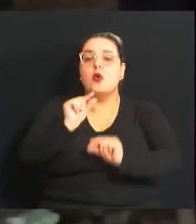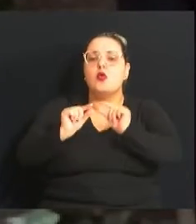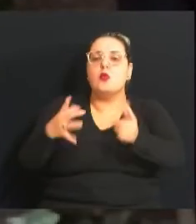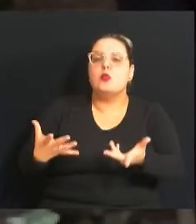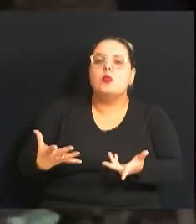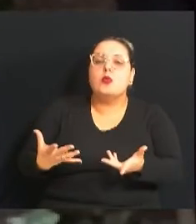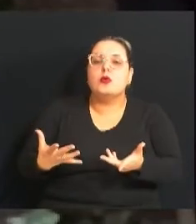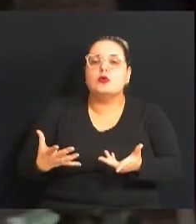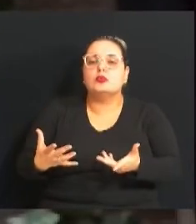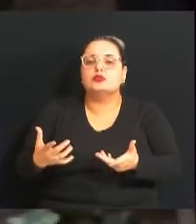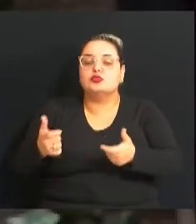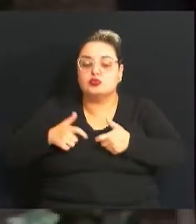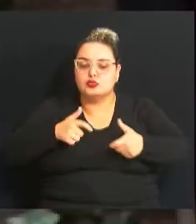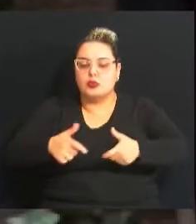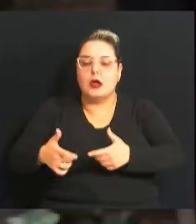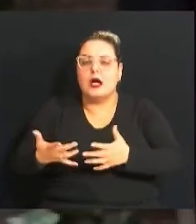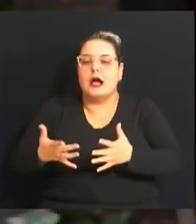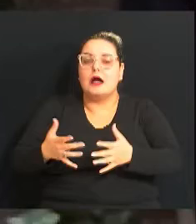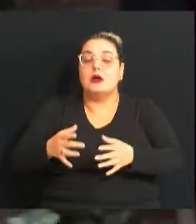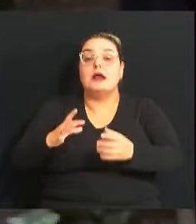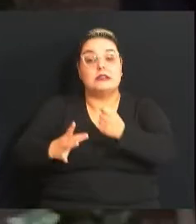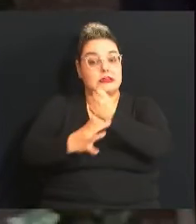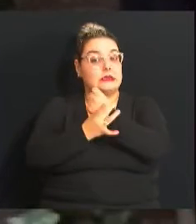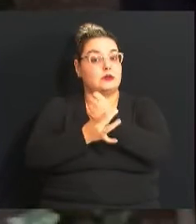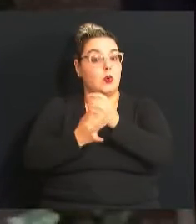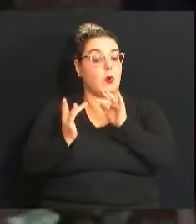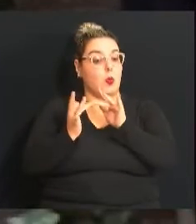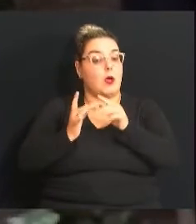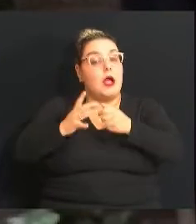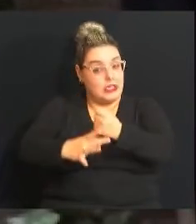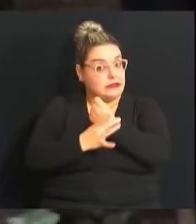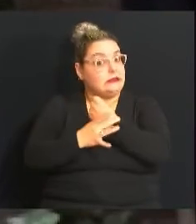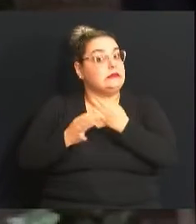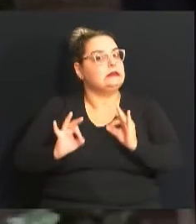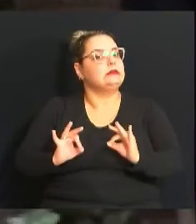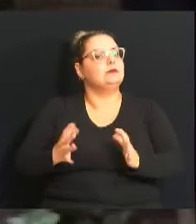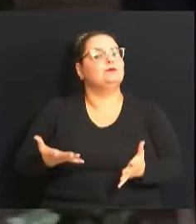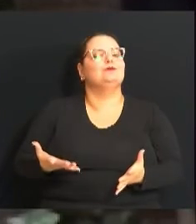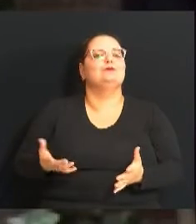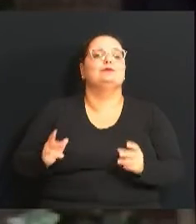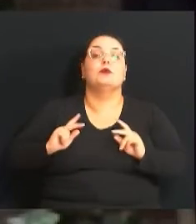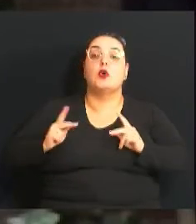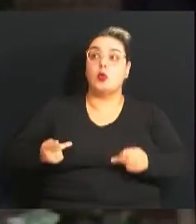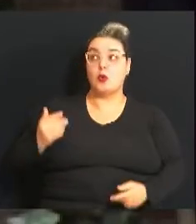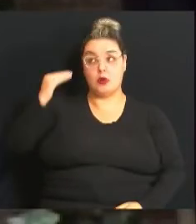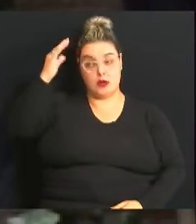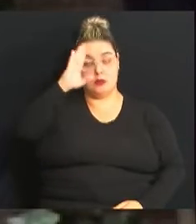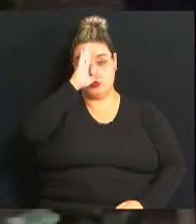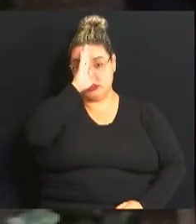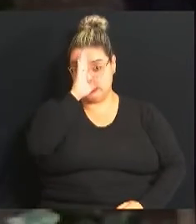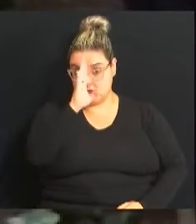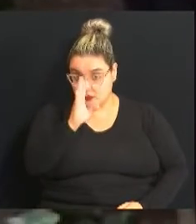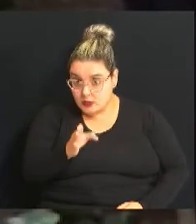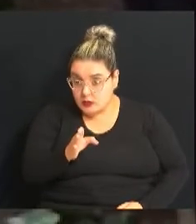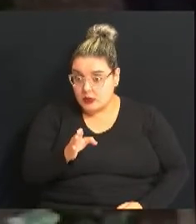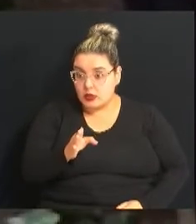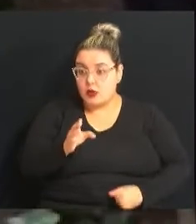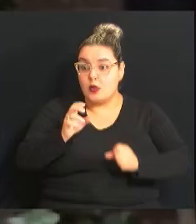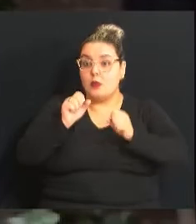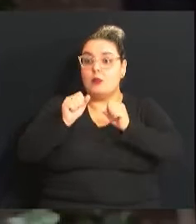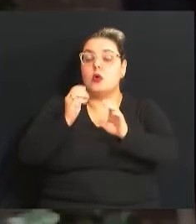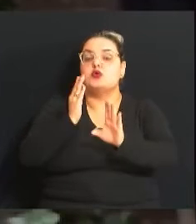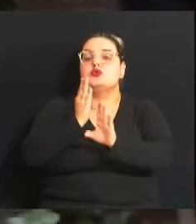seguro, em que o contato físico é seguro, em que o ser humano adulto, principalmente, pode